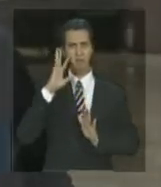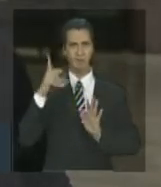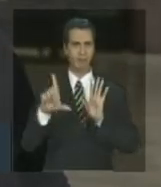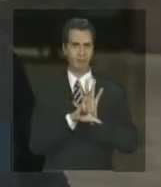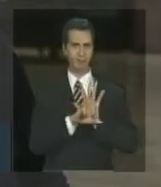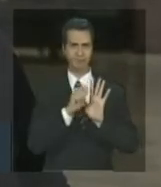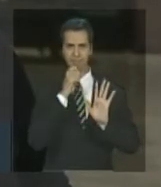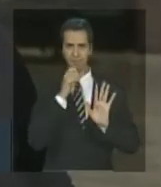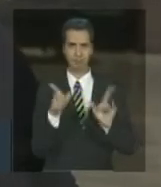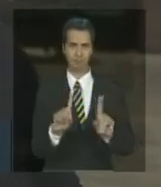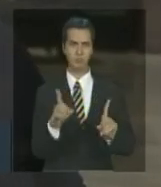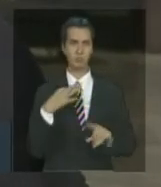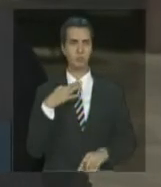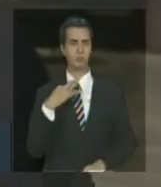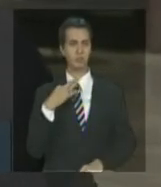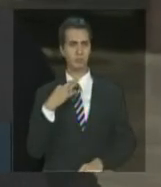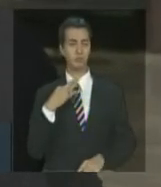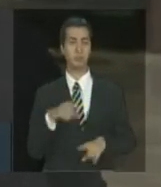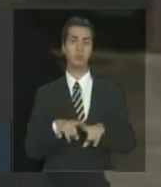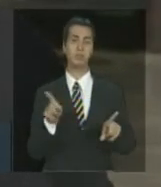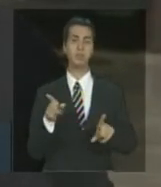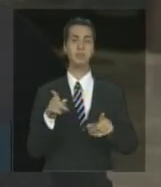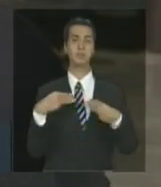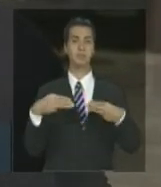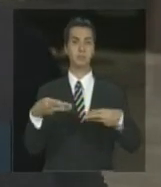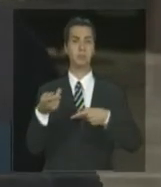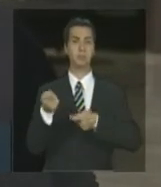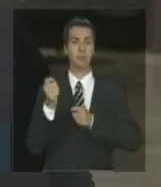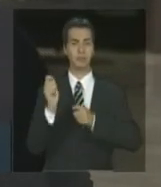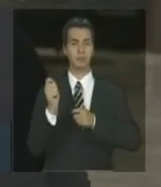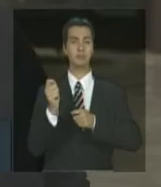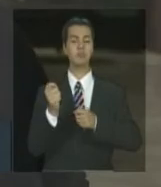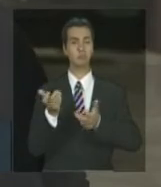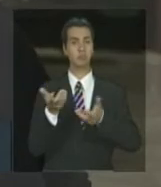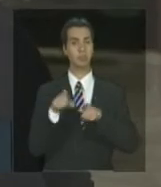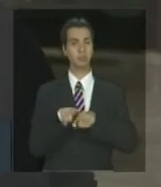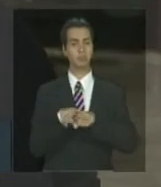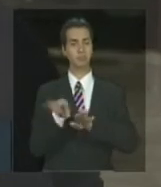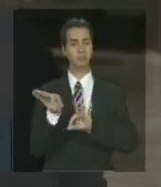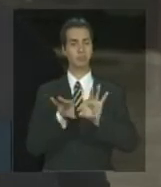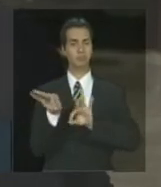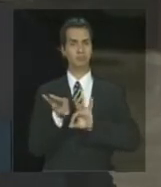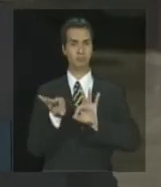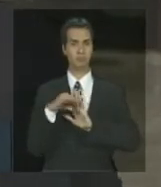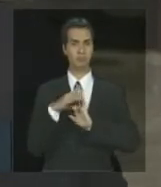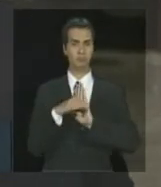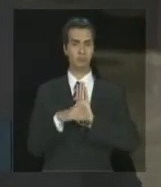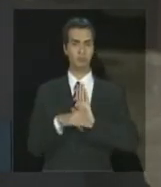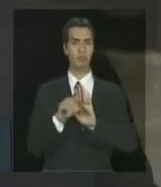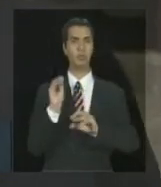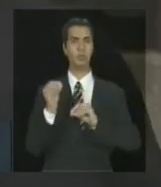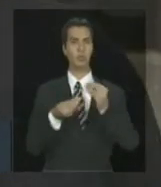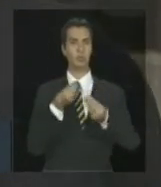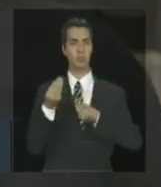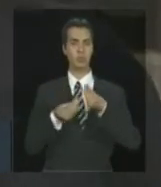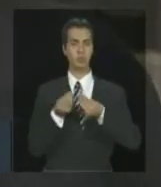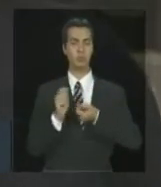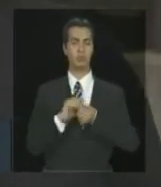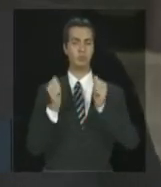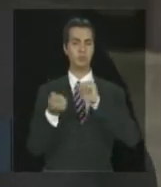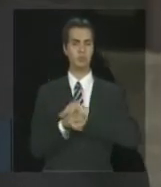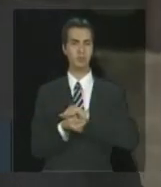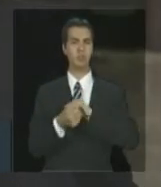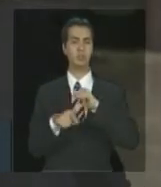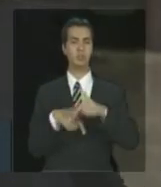na lei como obrigatório, mas o Ministério da Pesca e Agricultura decidiu fazer um plano sobre a mitigação e adaptação